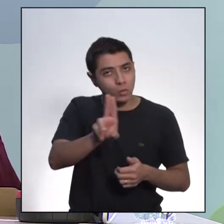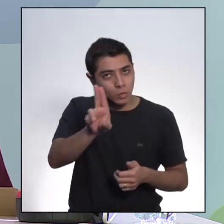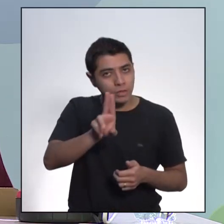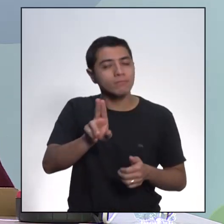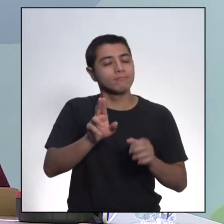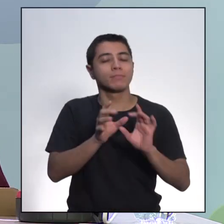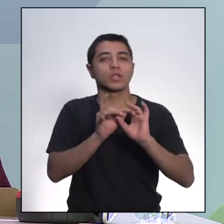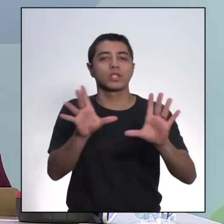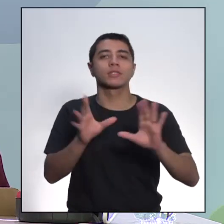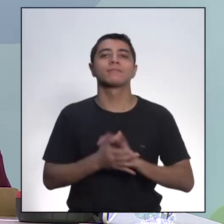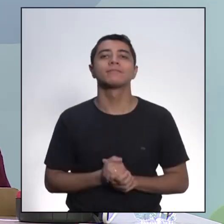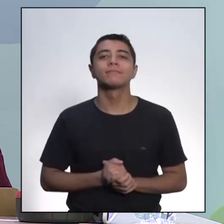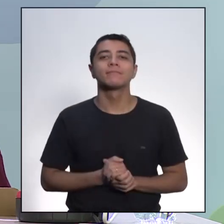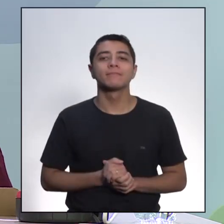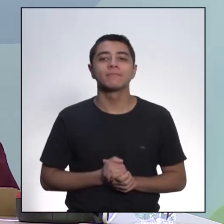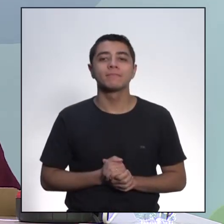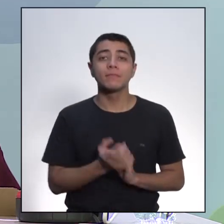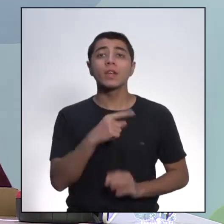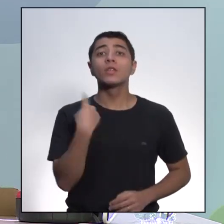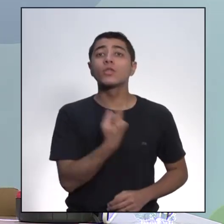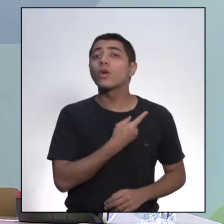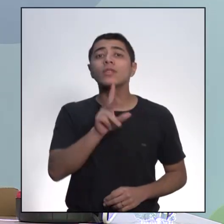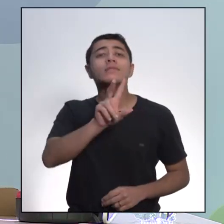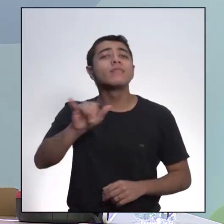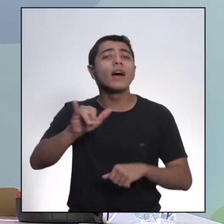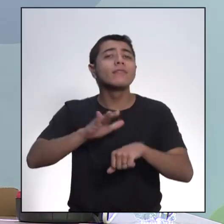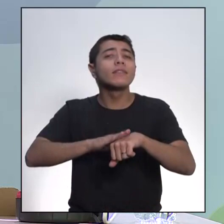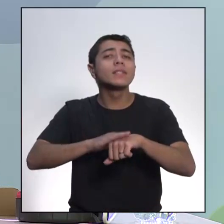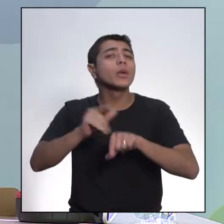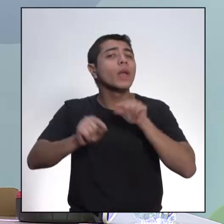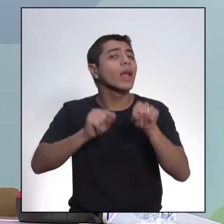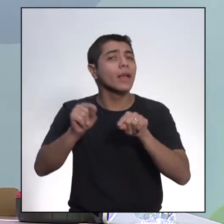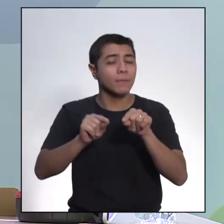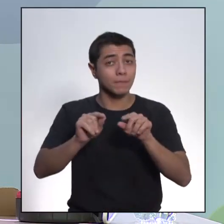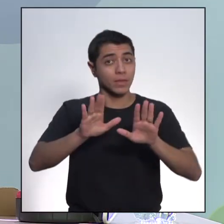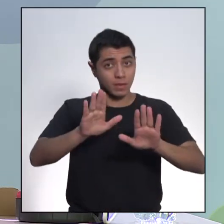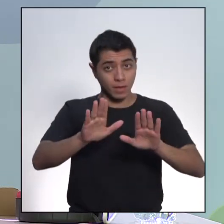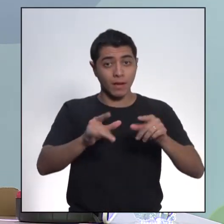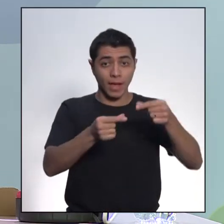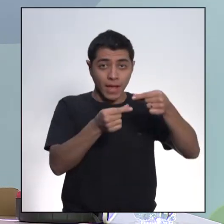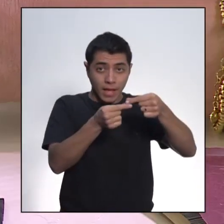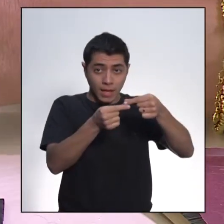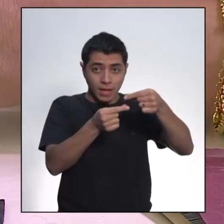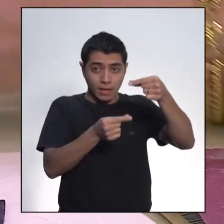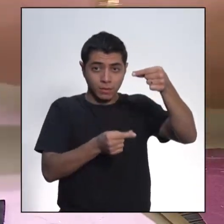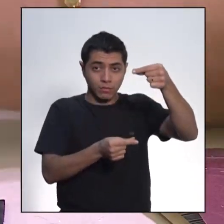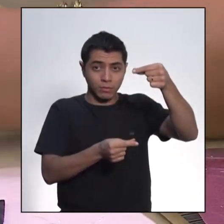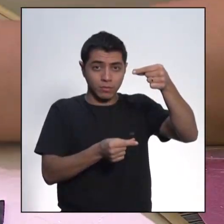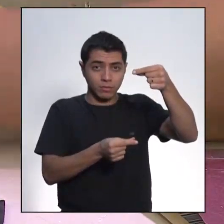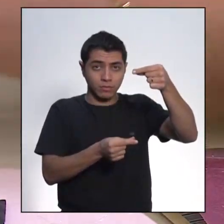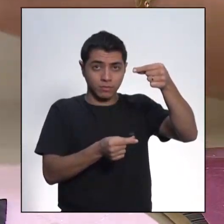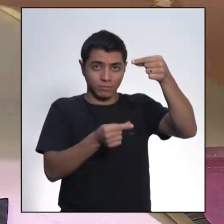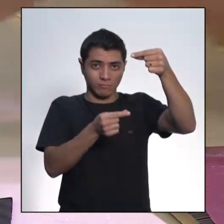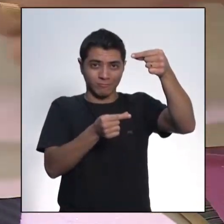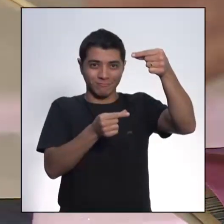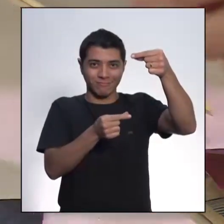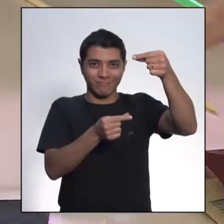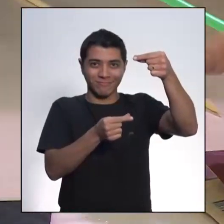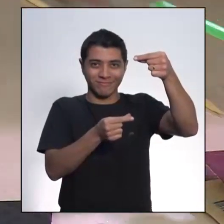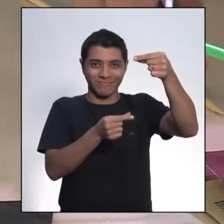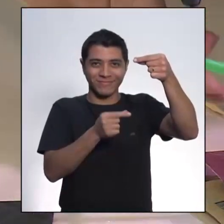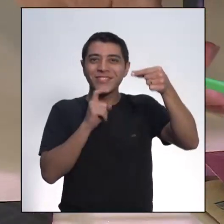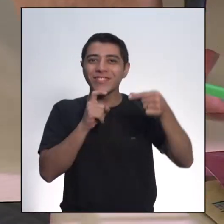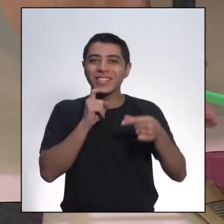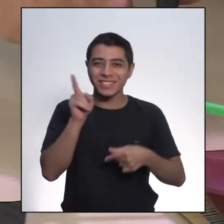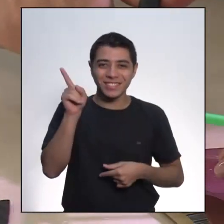O que nós vamos fazer? Com o canudinho, aqui, eu vou cortar,